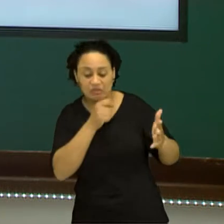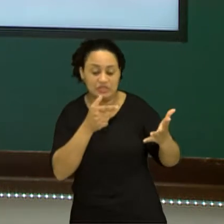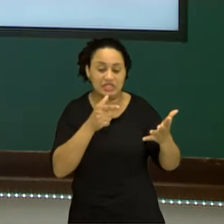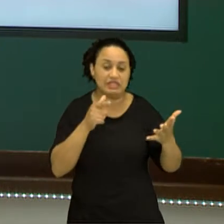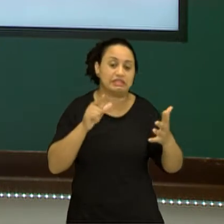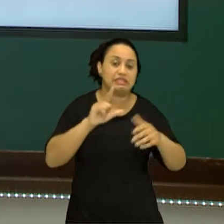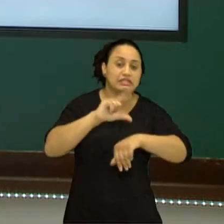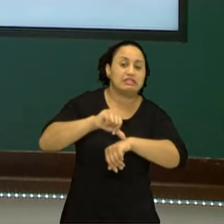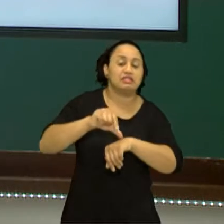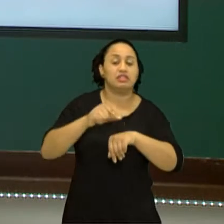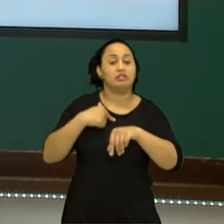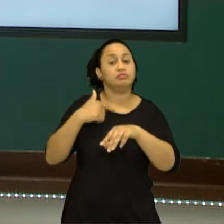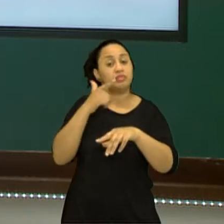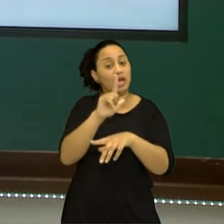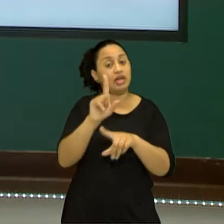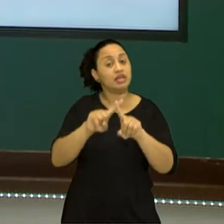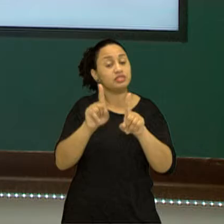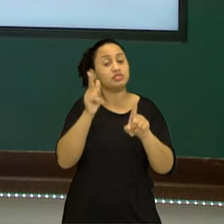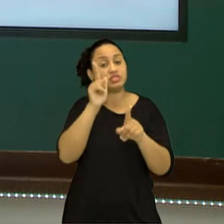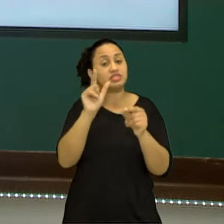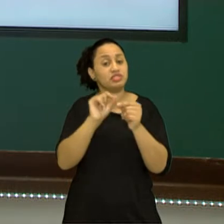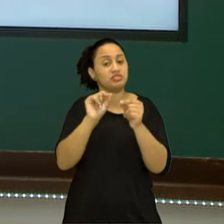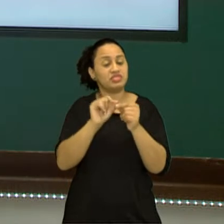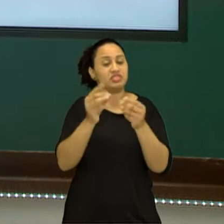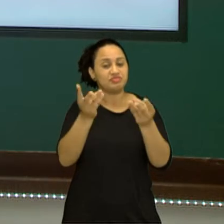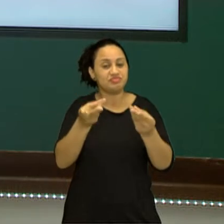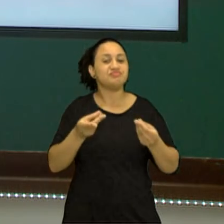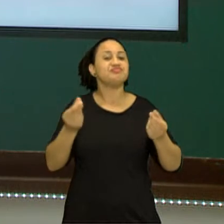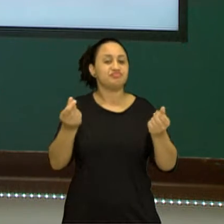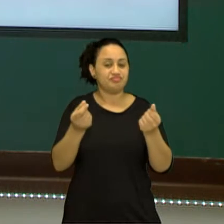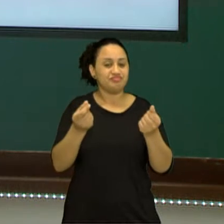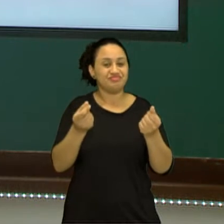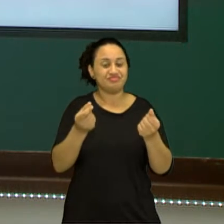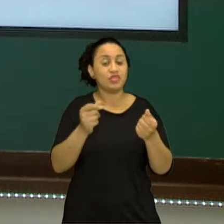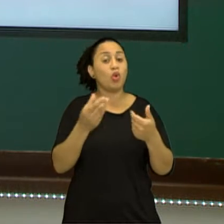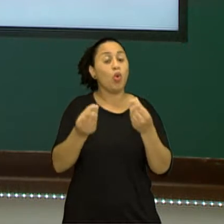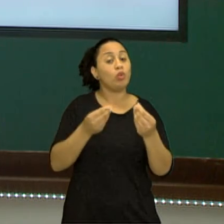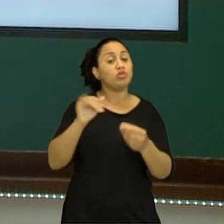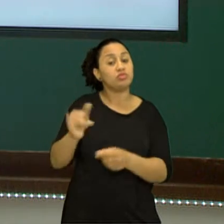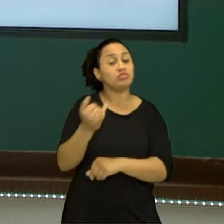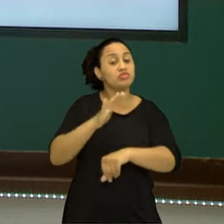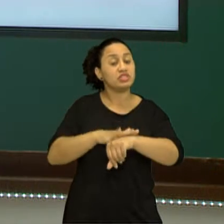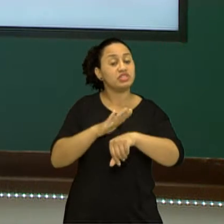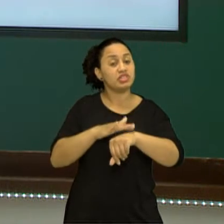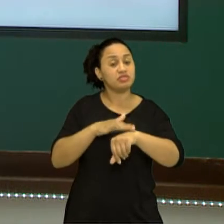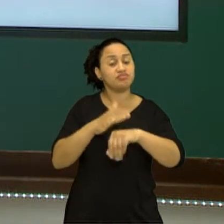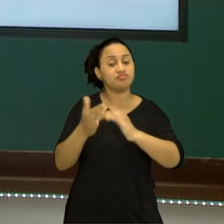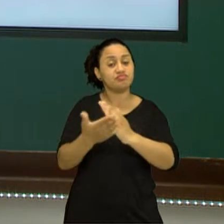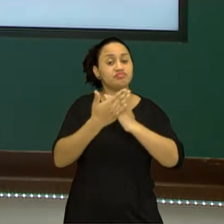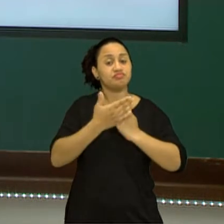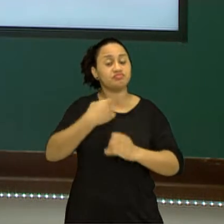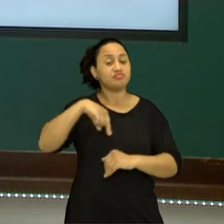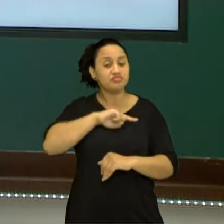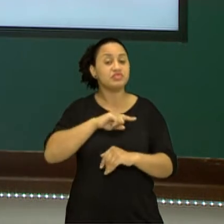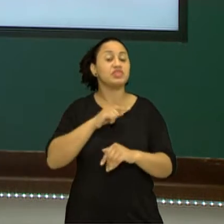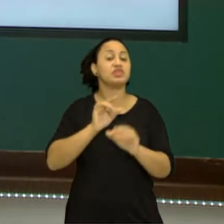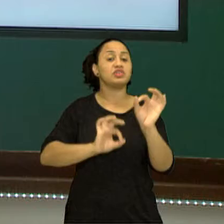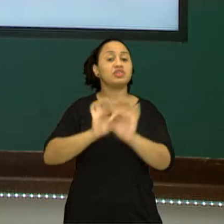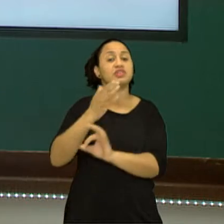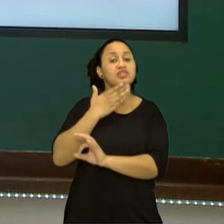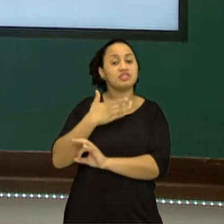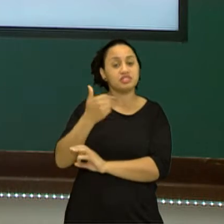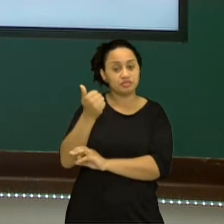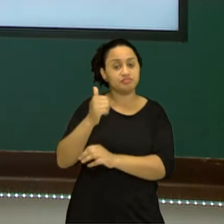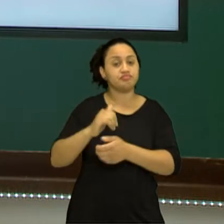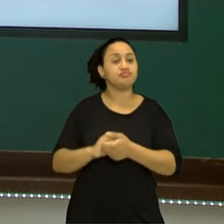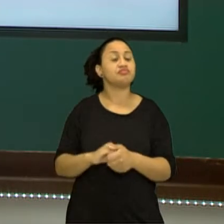gente consiga entregá-las ali com qualidade, né? Como usar o tempo ao nosso favor e organizar, né, melhor as nossas tarefas. Então